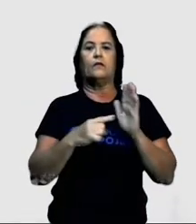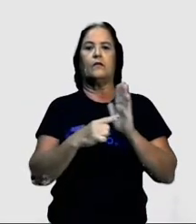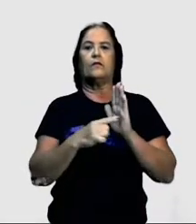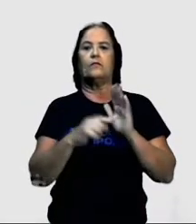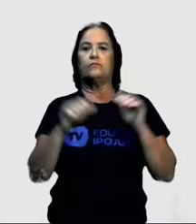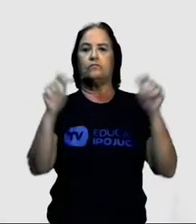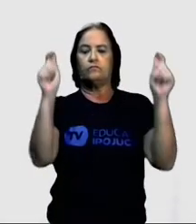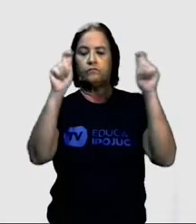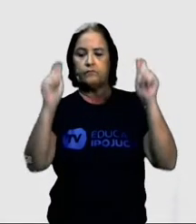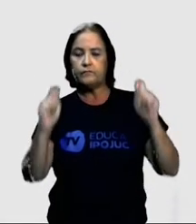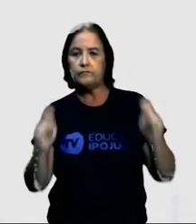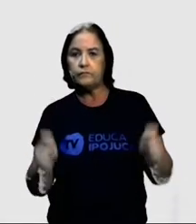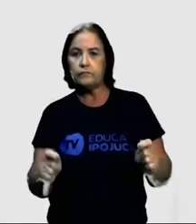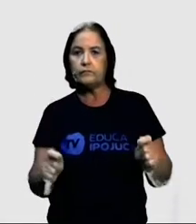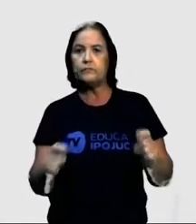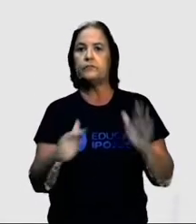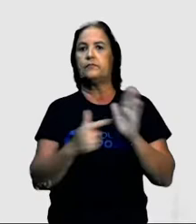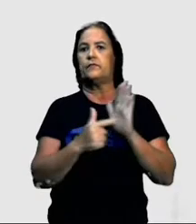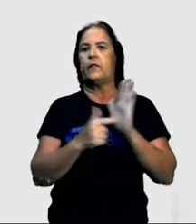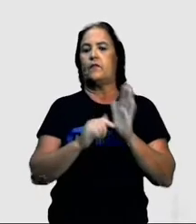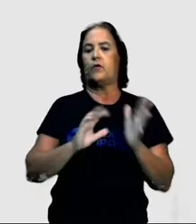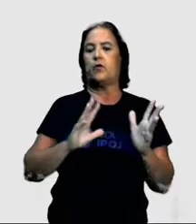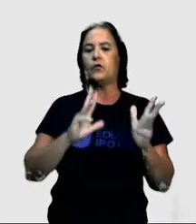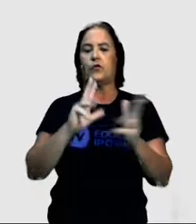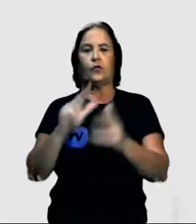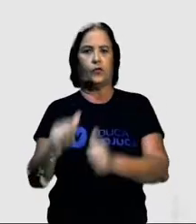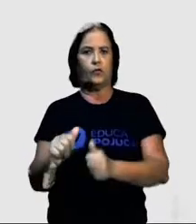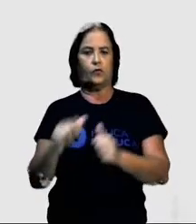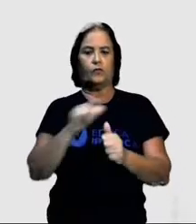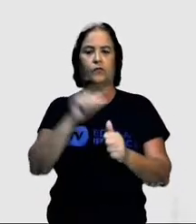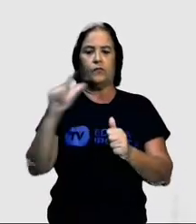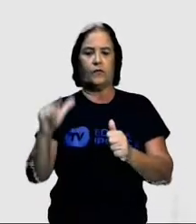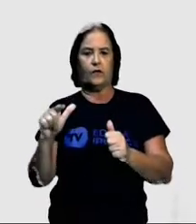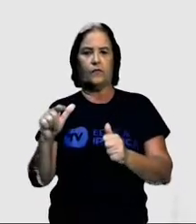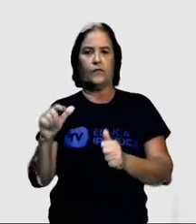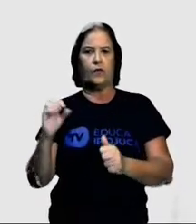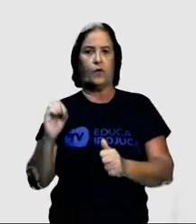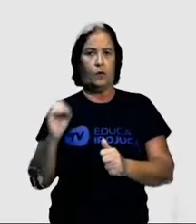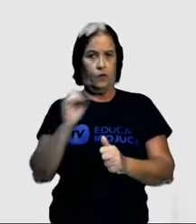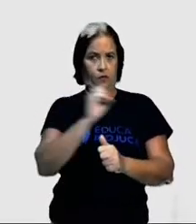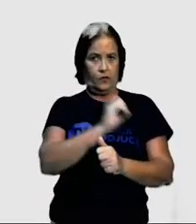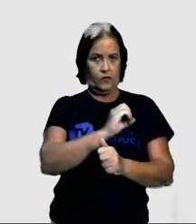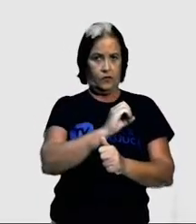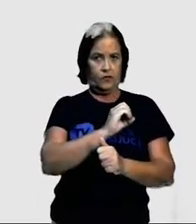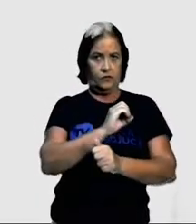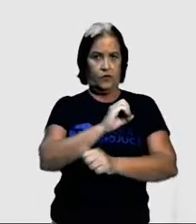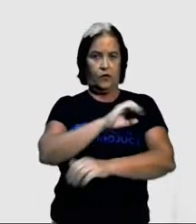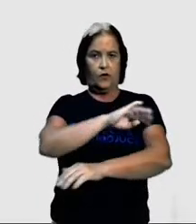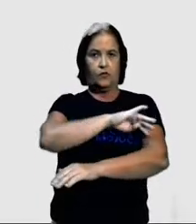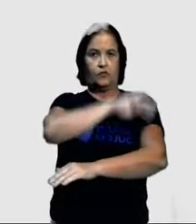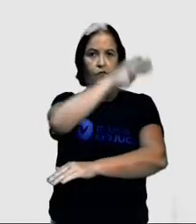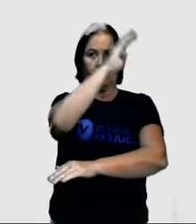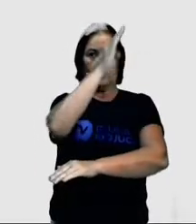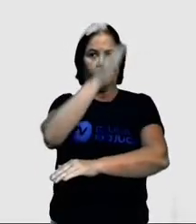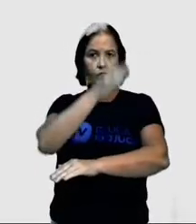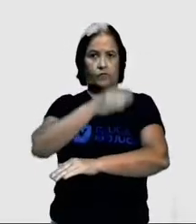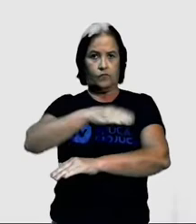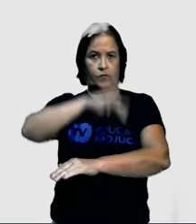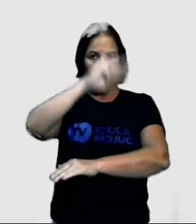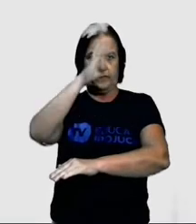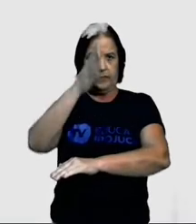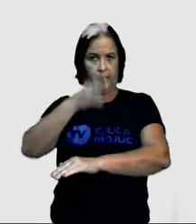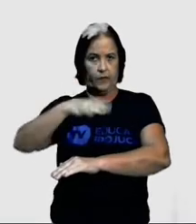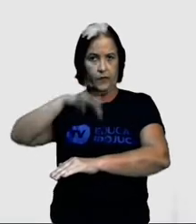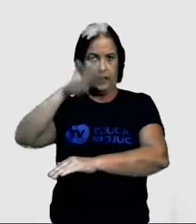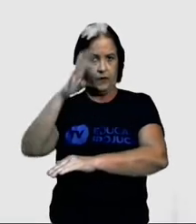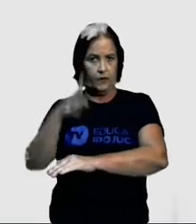essas etapas do relevo que a gente falou. A oeste, as cordilheiras mais altas, certo?